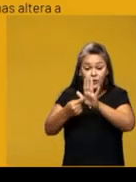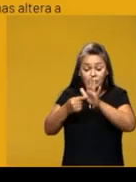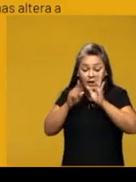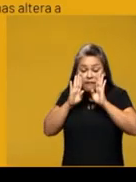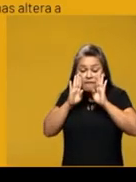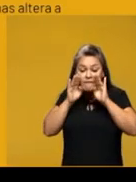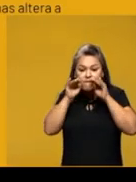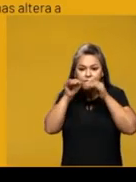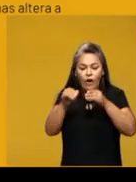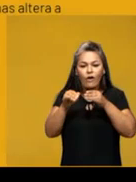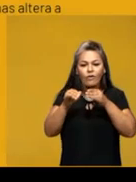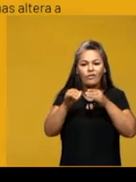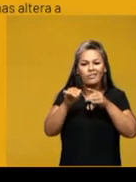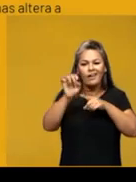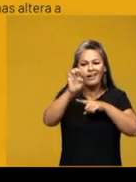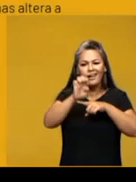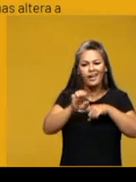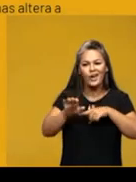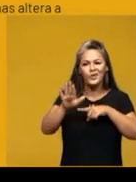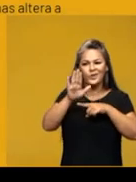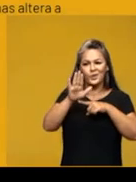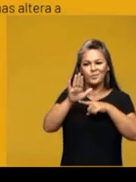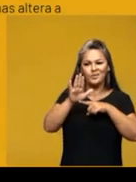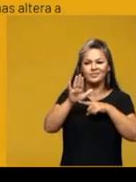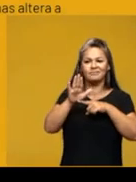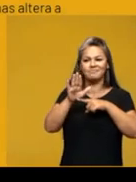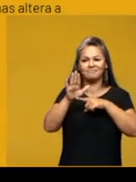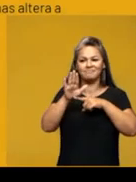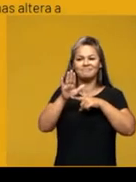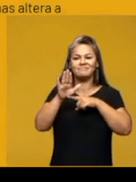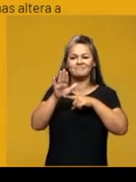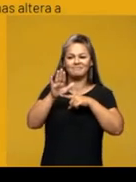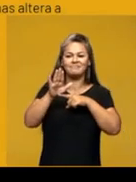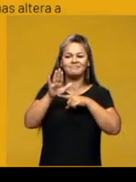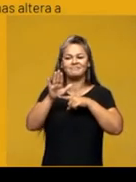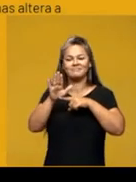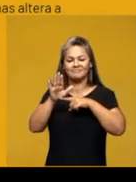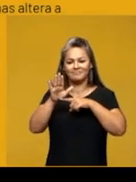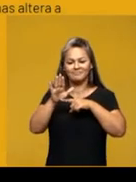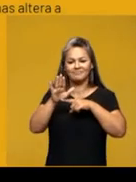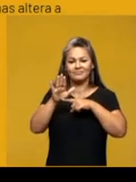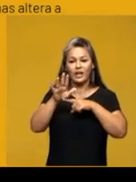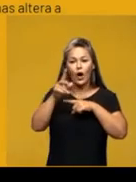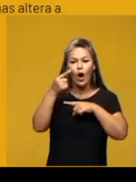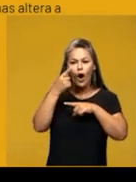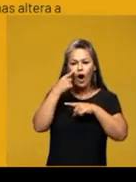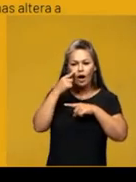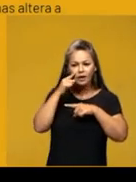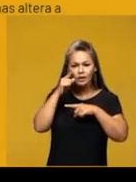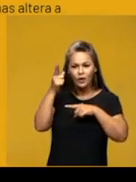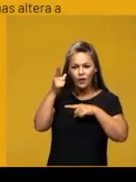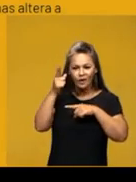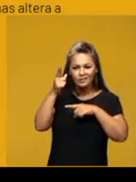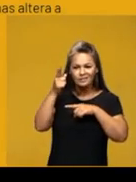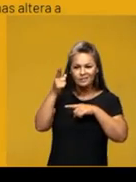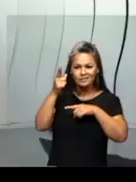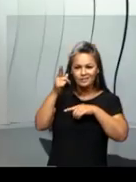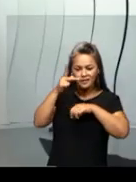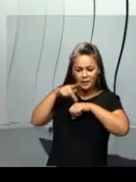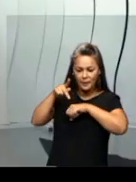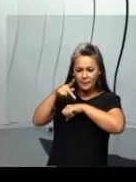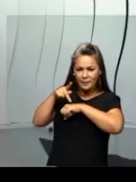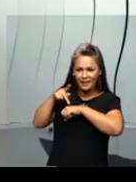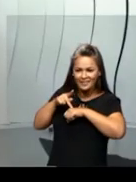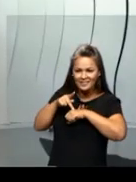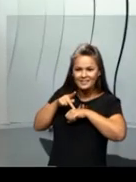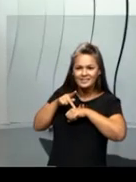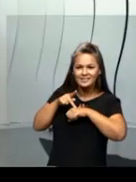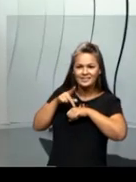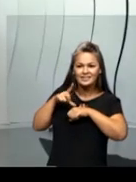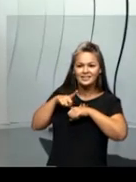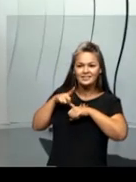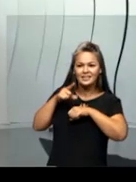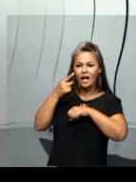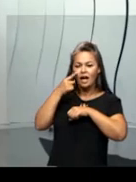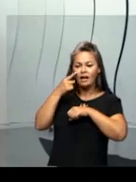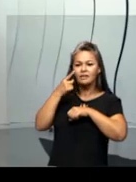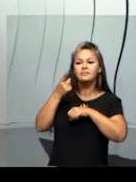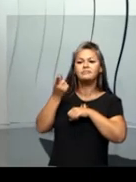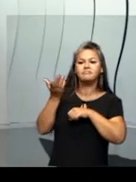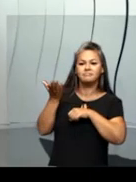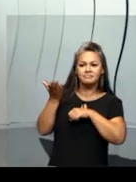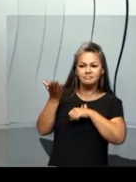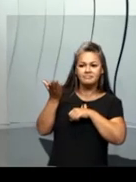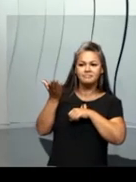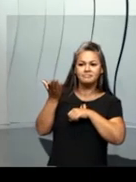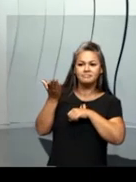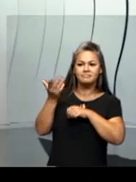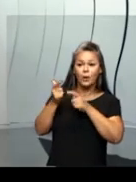aí do mundo. Então, por isso que ela tem um destaque, né? Você repara a Groenlândia, o norte, sempre tem esse destaque muito maior em relação aos